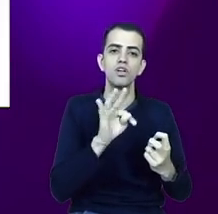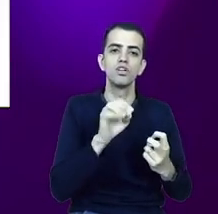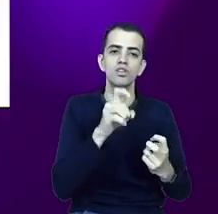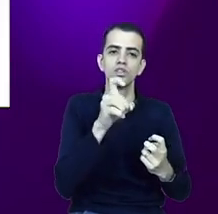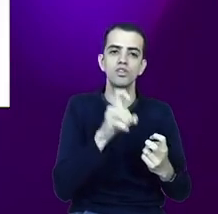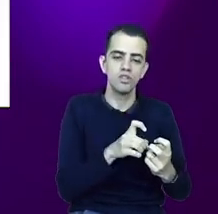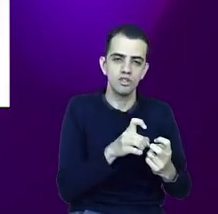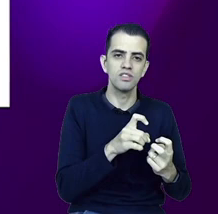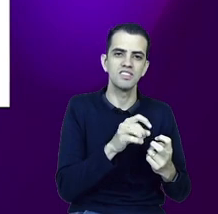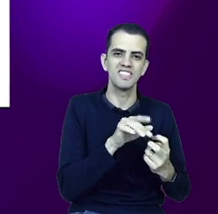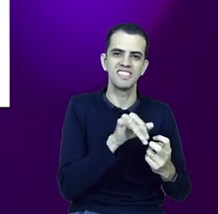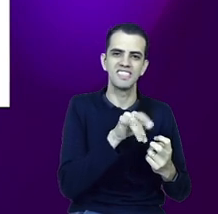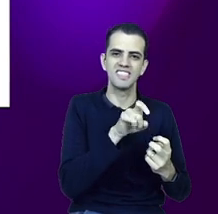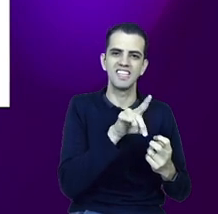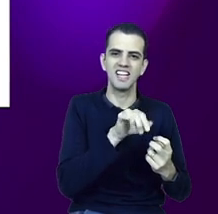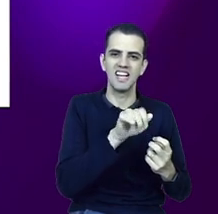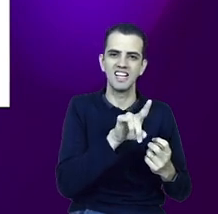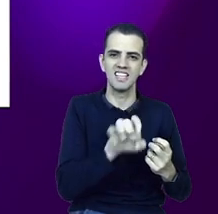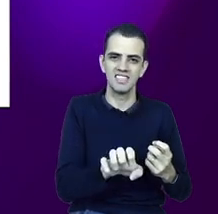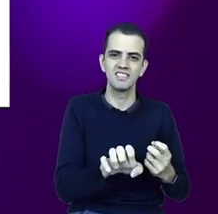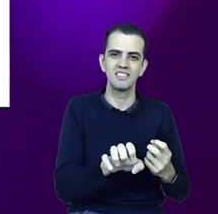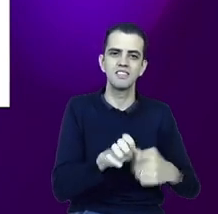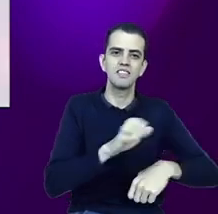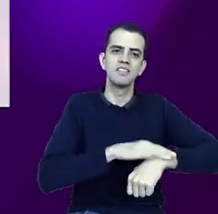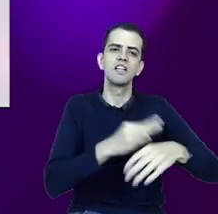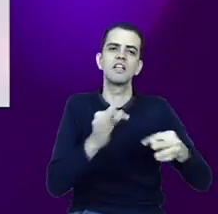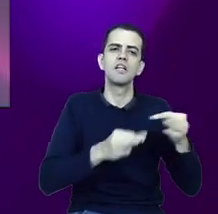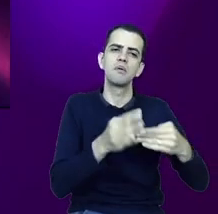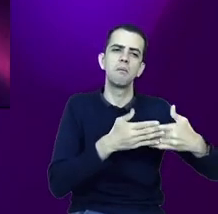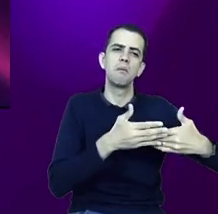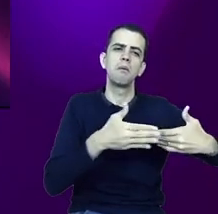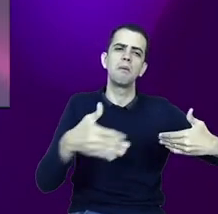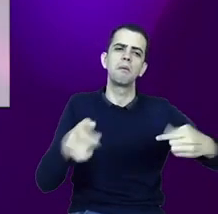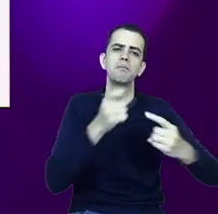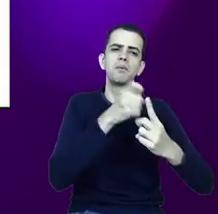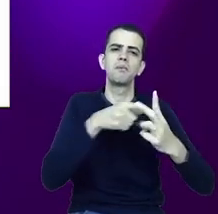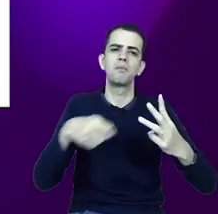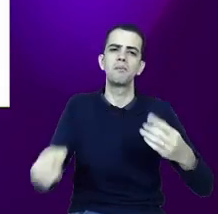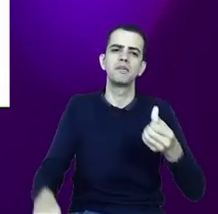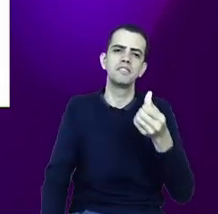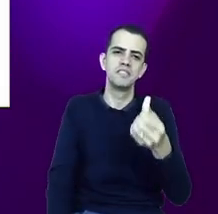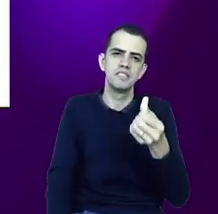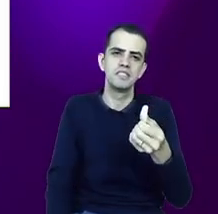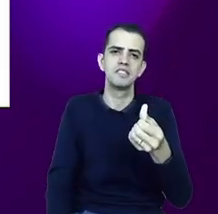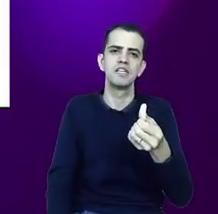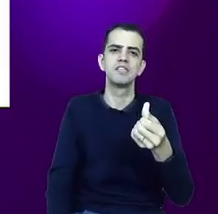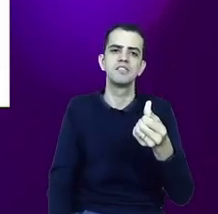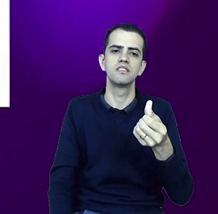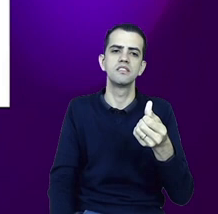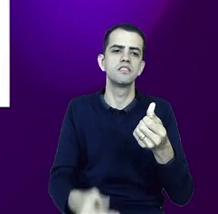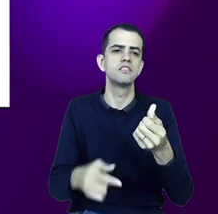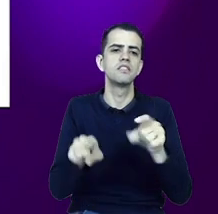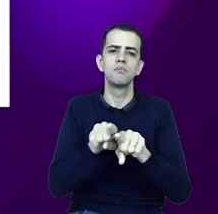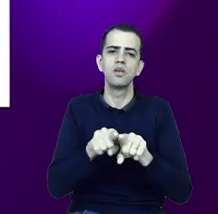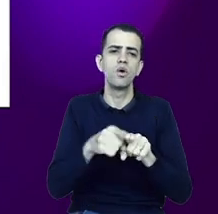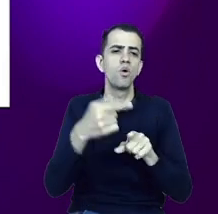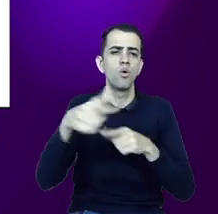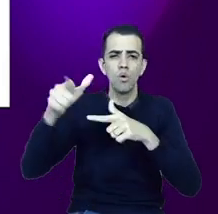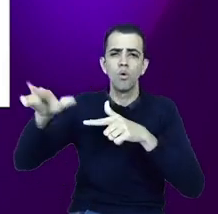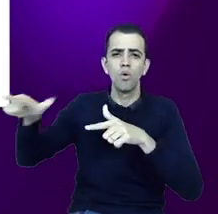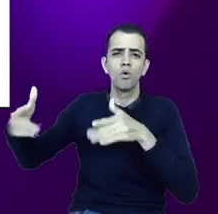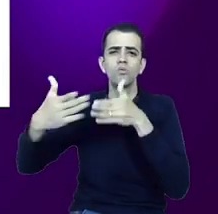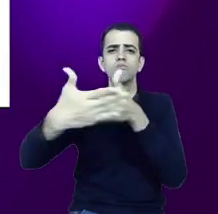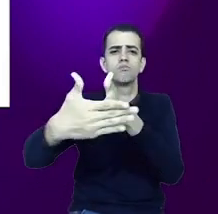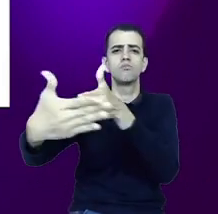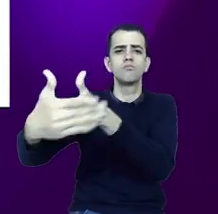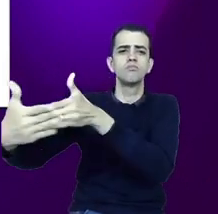em termos de tratamento prolongado acima de 6 meses, e outras fronteiras a gente tem